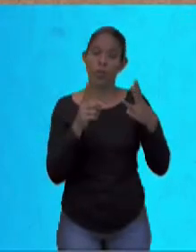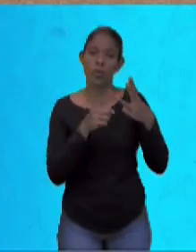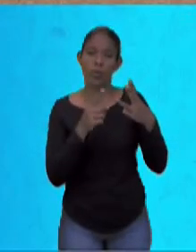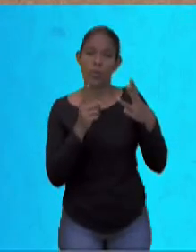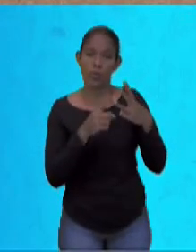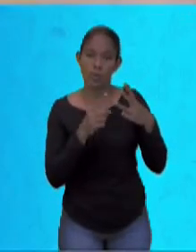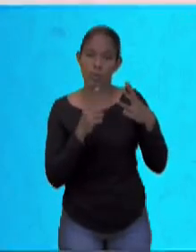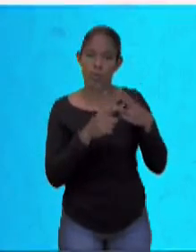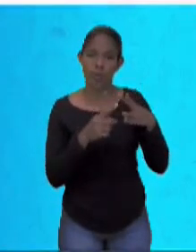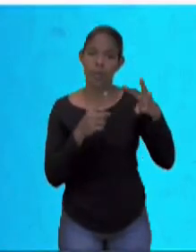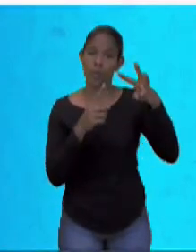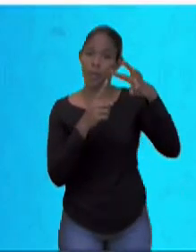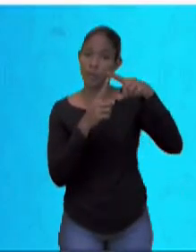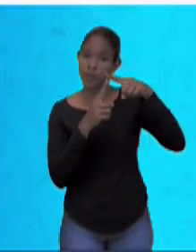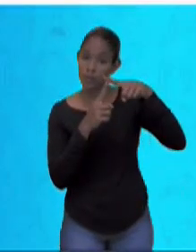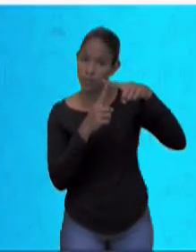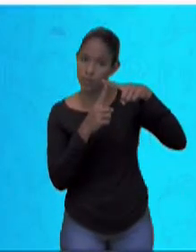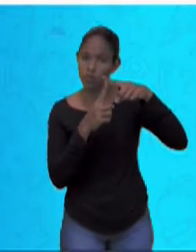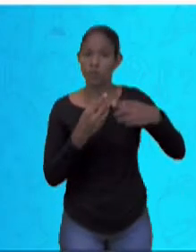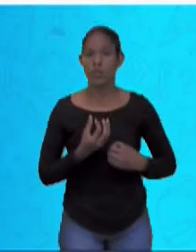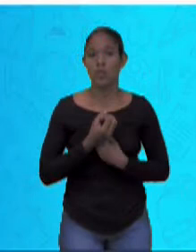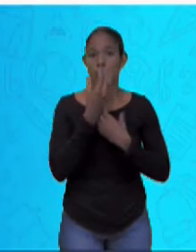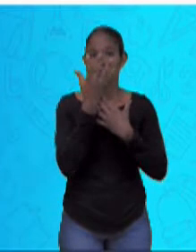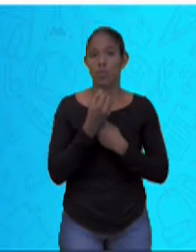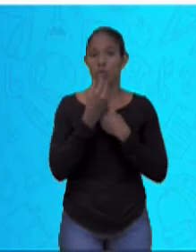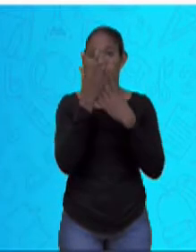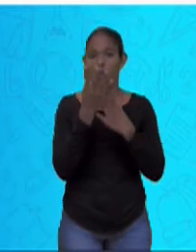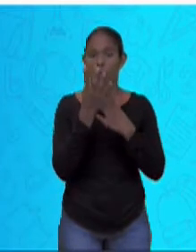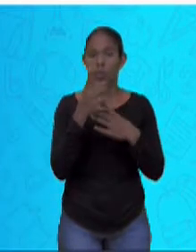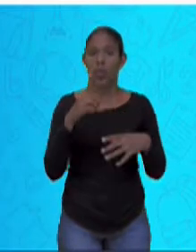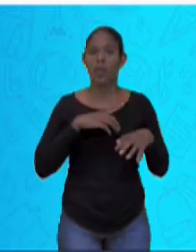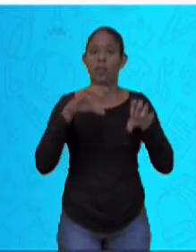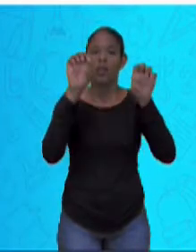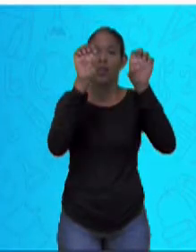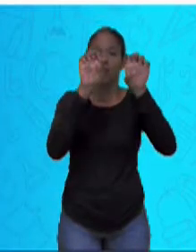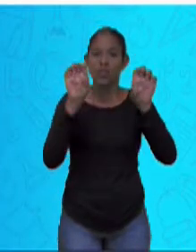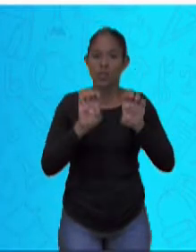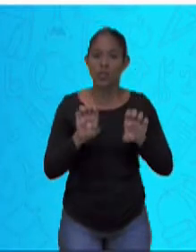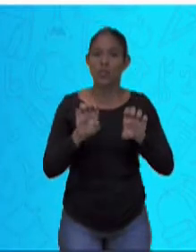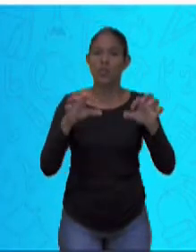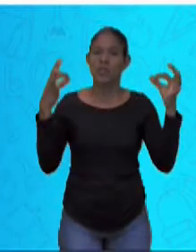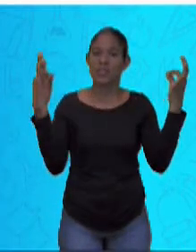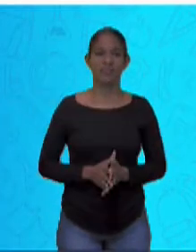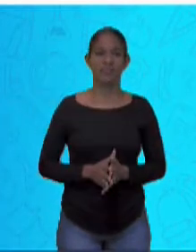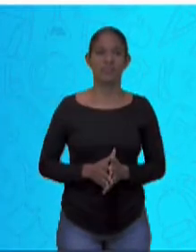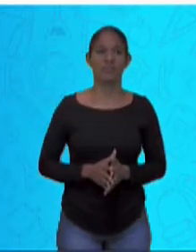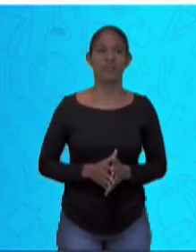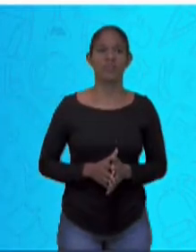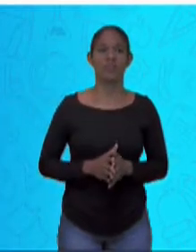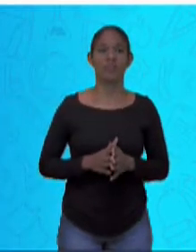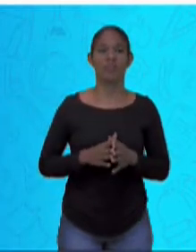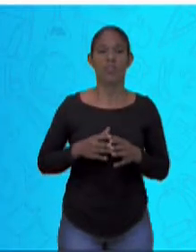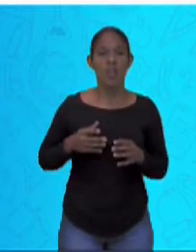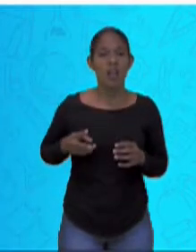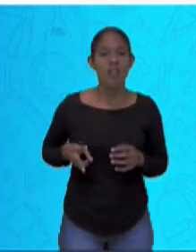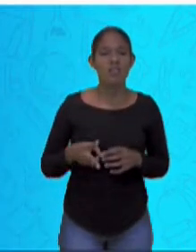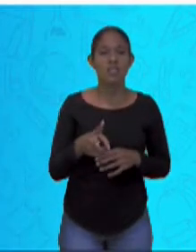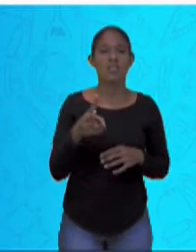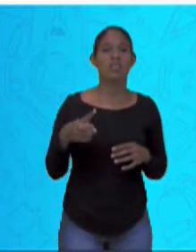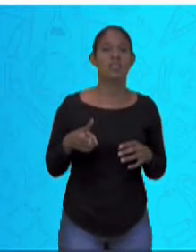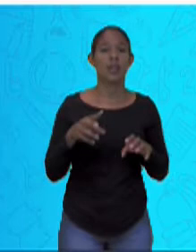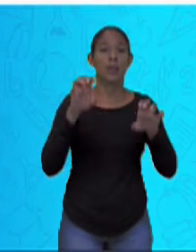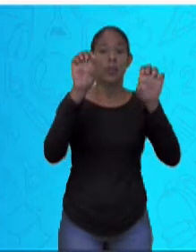um tipo de poema que possui forma fixa, ou seja, sempre com a